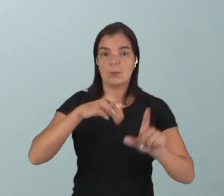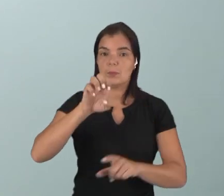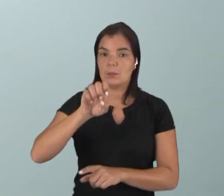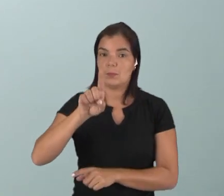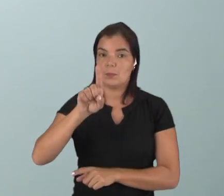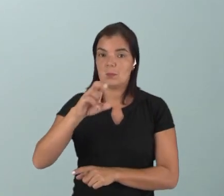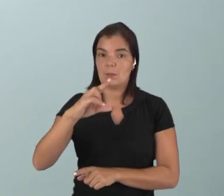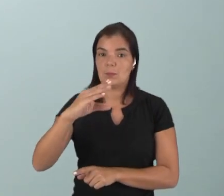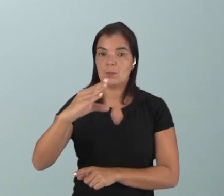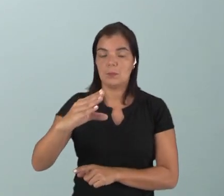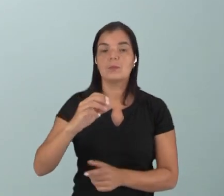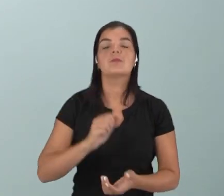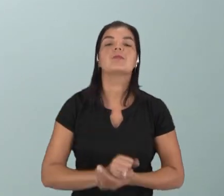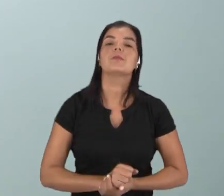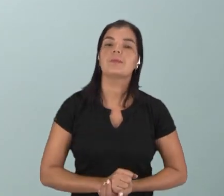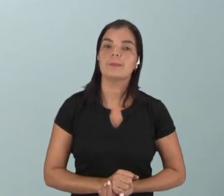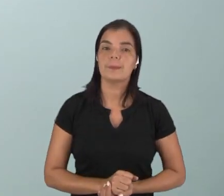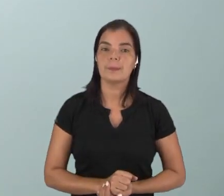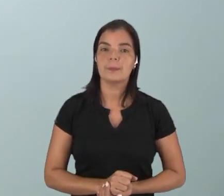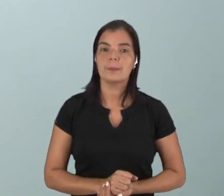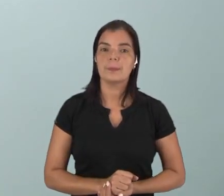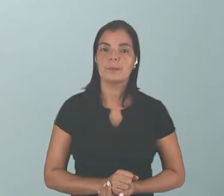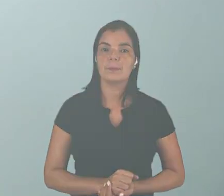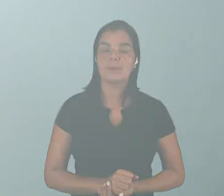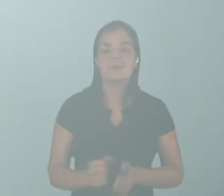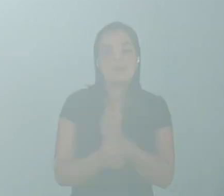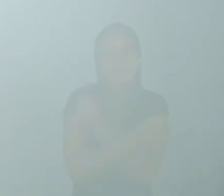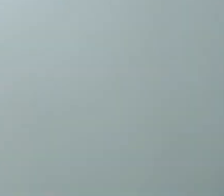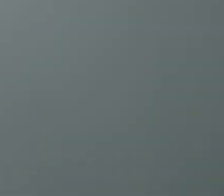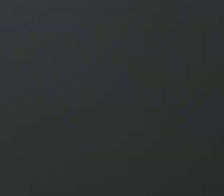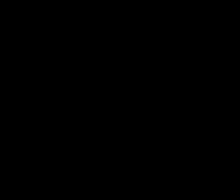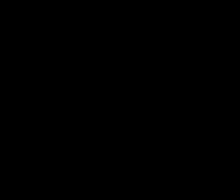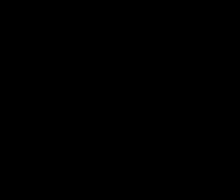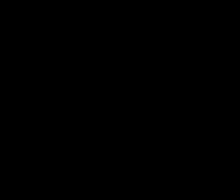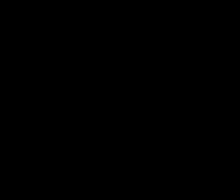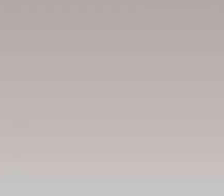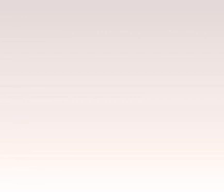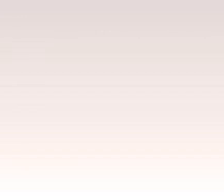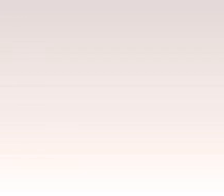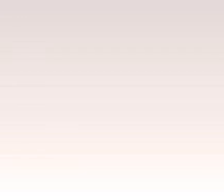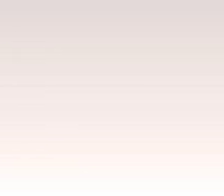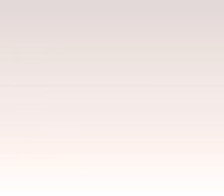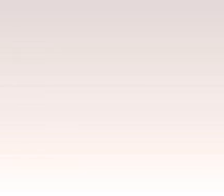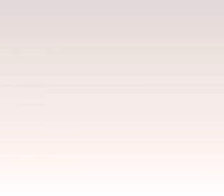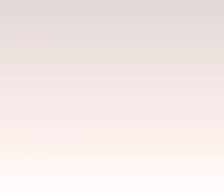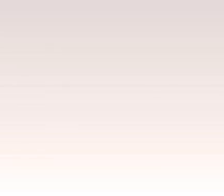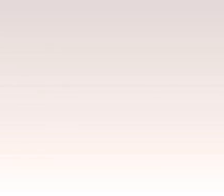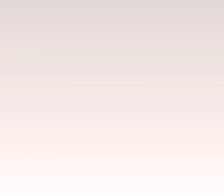www.educ.ac.gov.br. Um abraço!